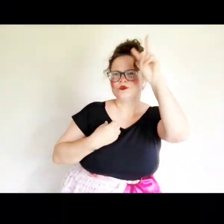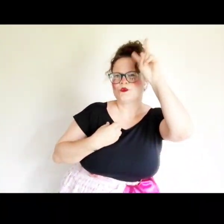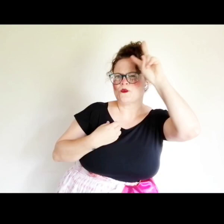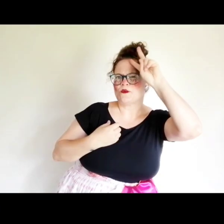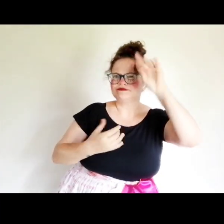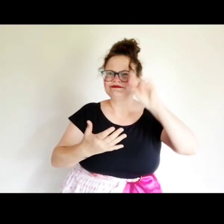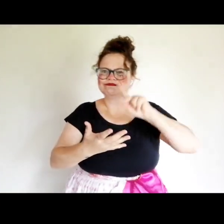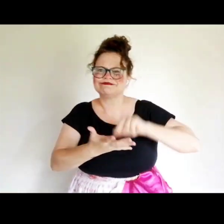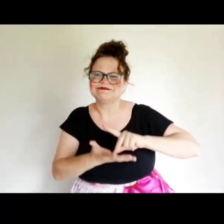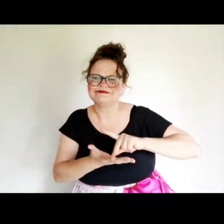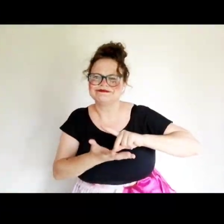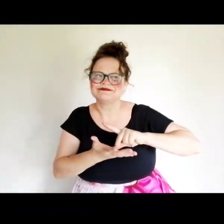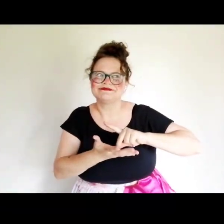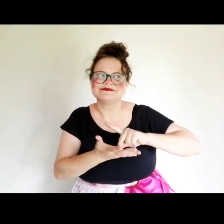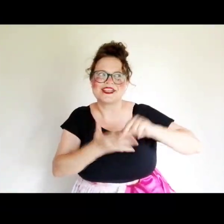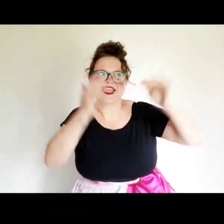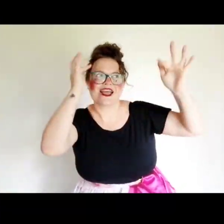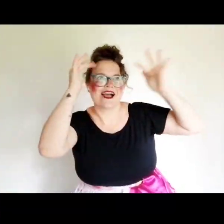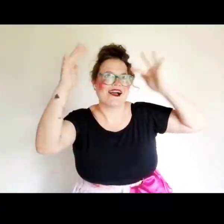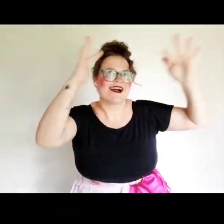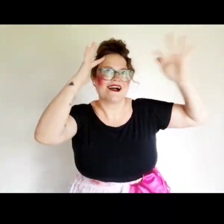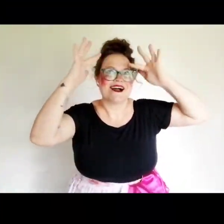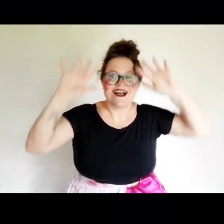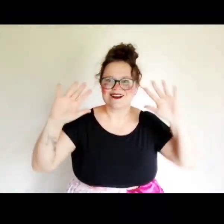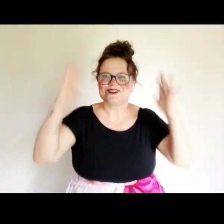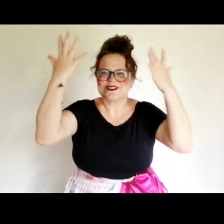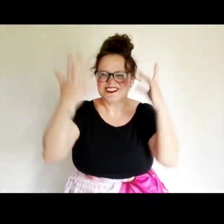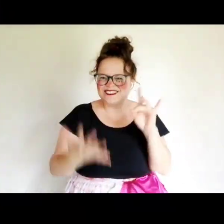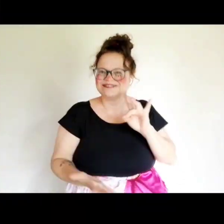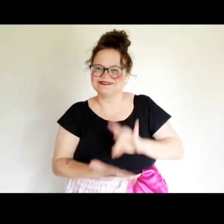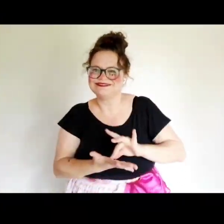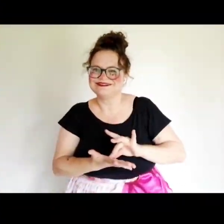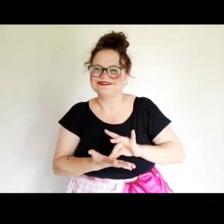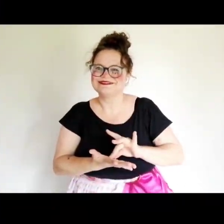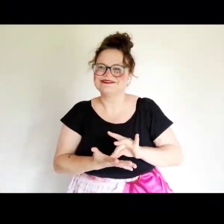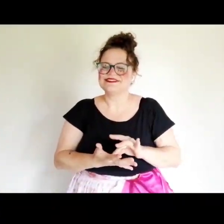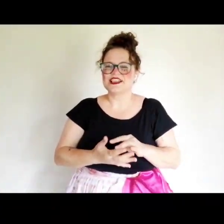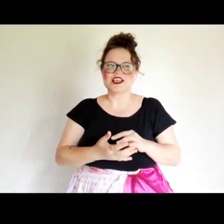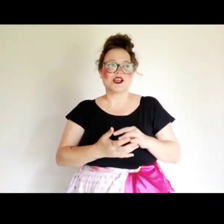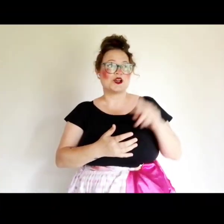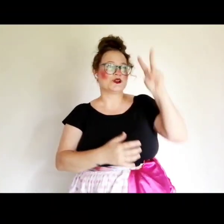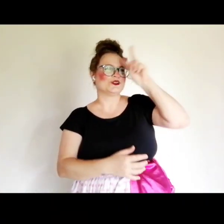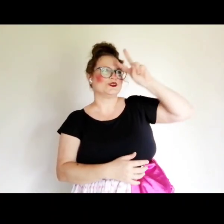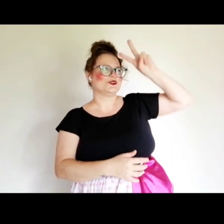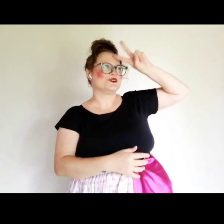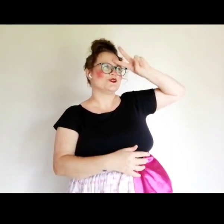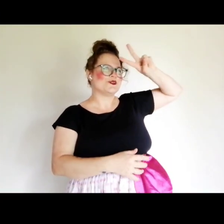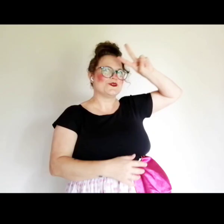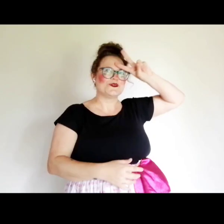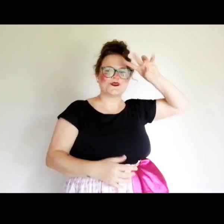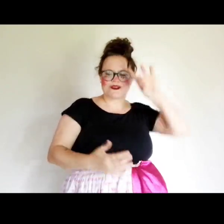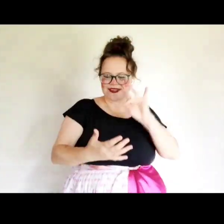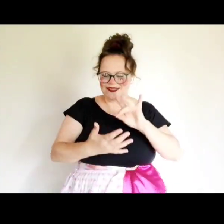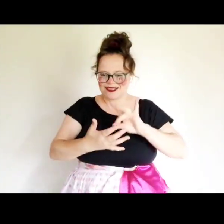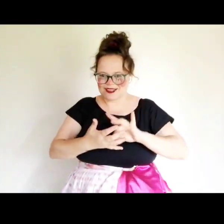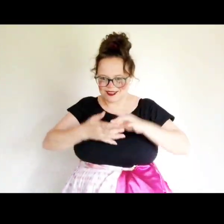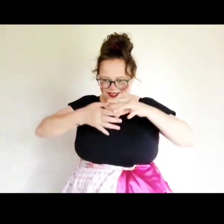Histórias reais de fatos imaginários. Humilha, humilha, humilha. Histórias reais de